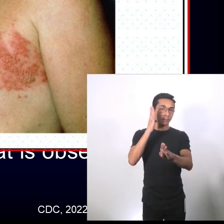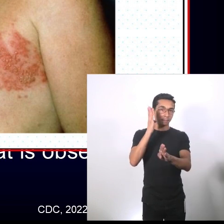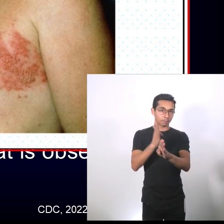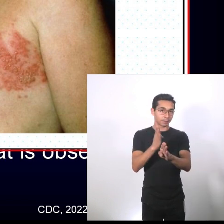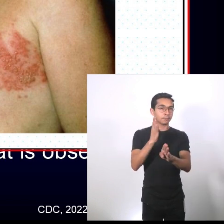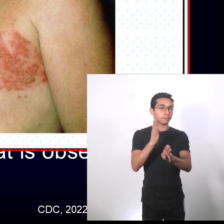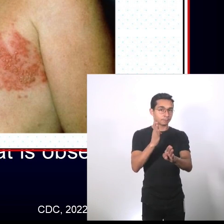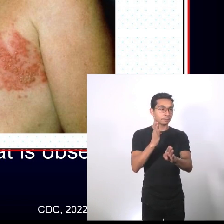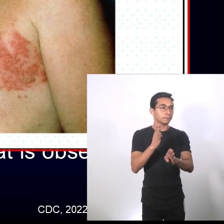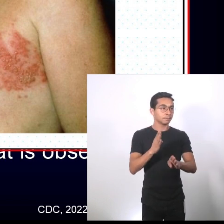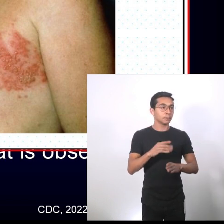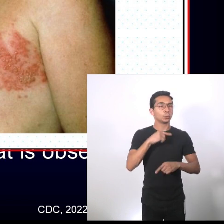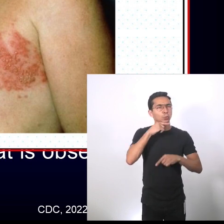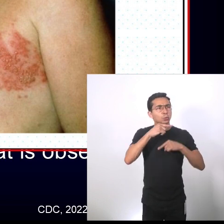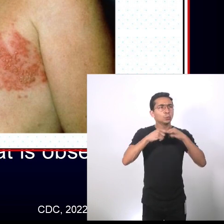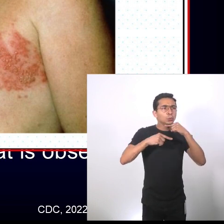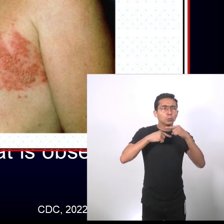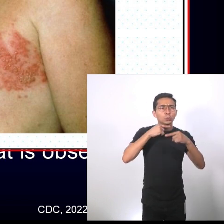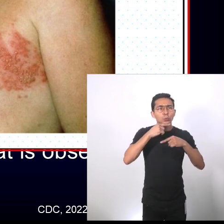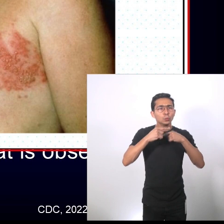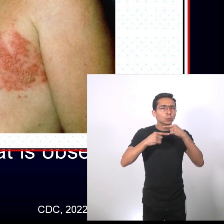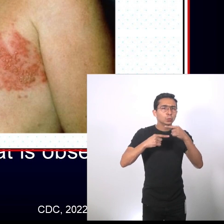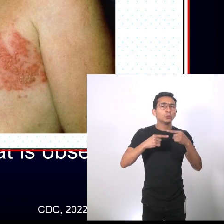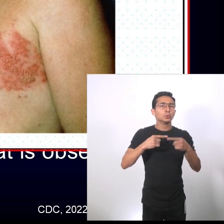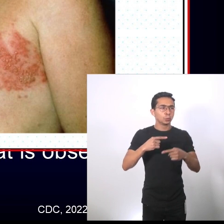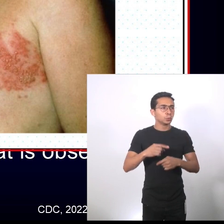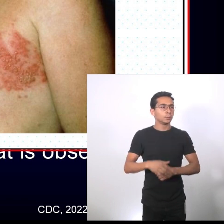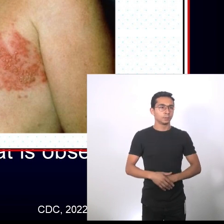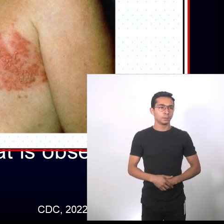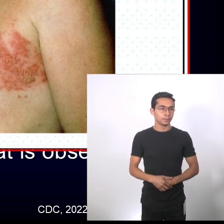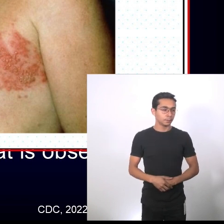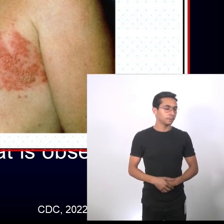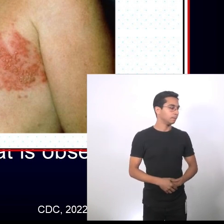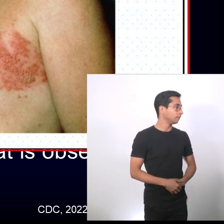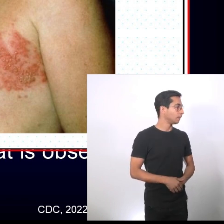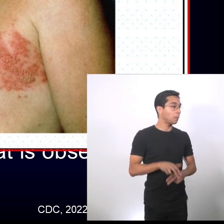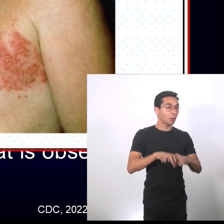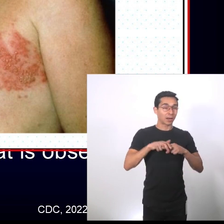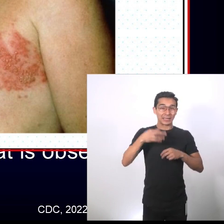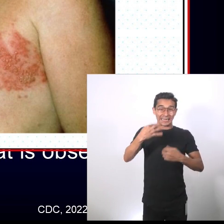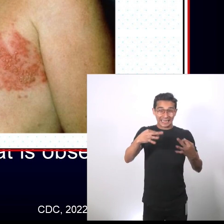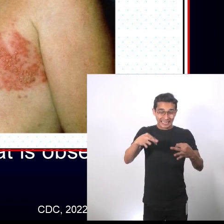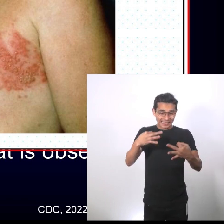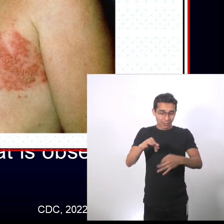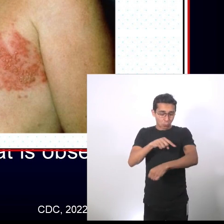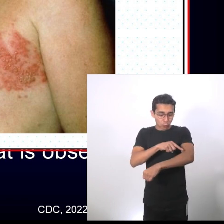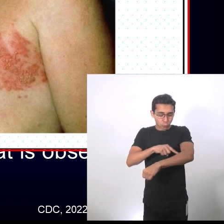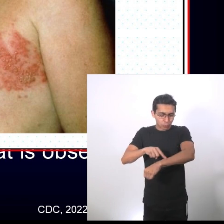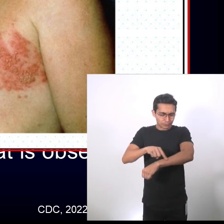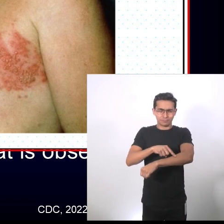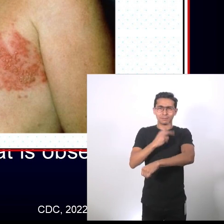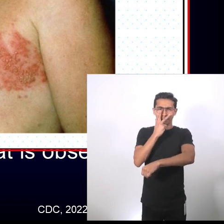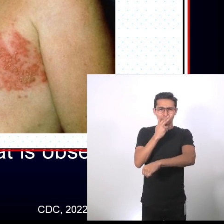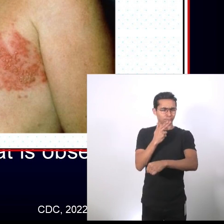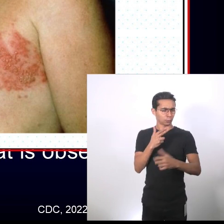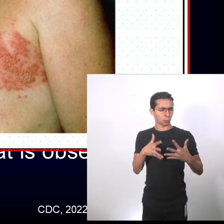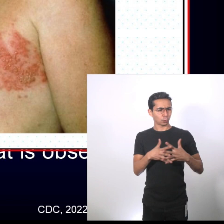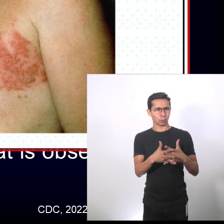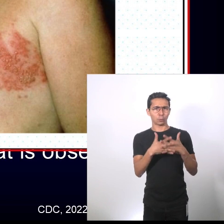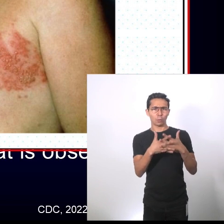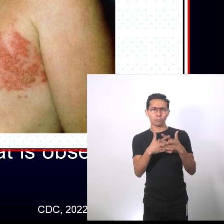vai ficar com muita dúvida, né? As lesões não são absolutamente isentas de confusão com outras